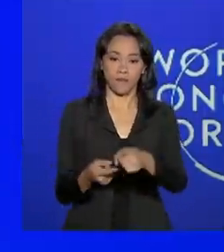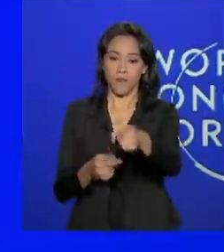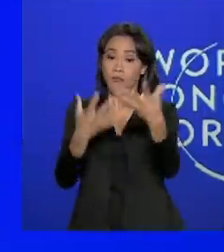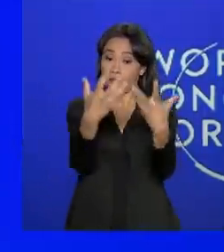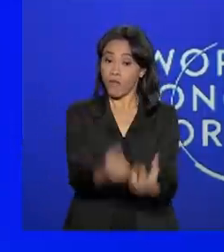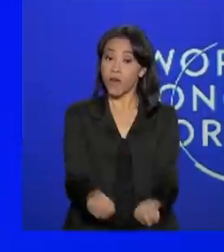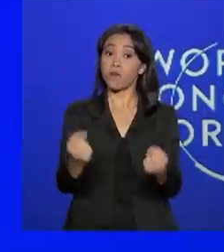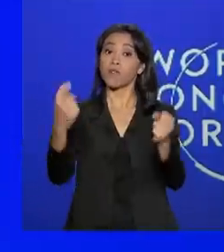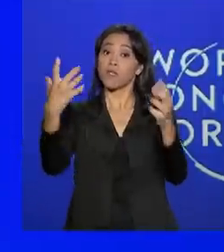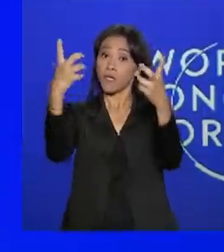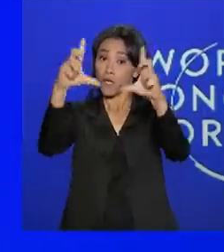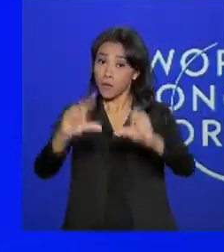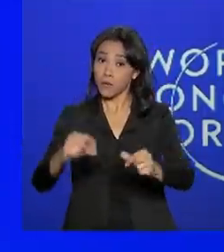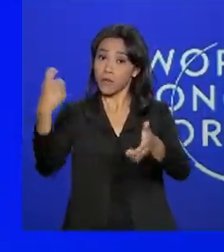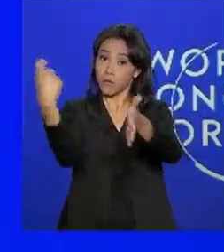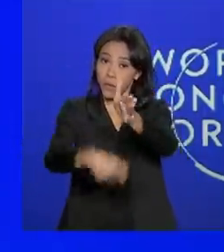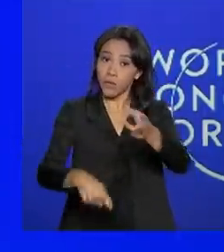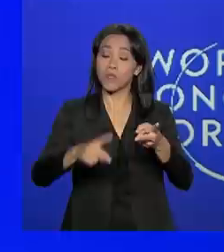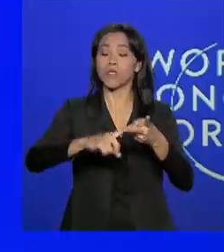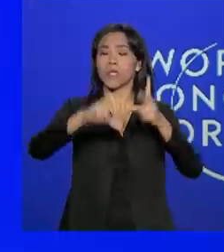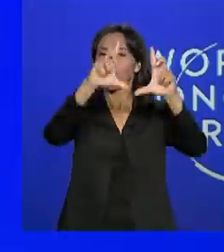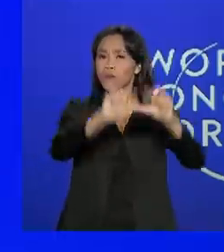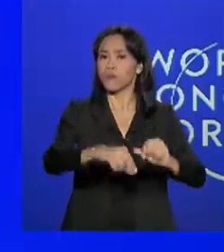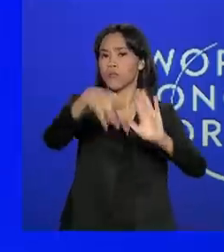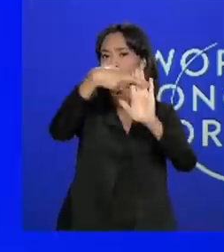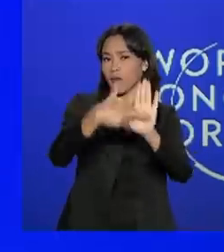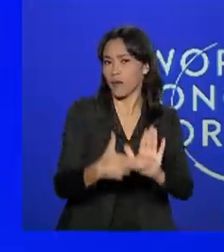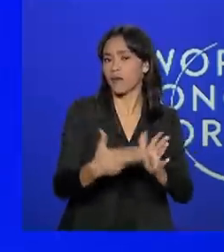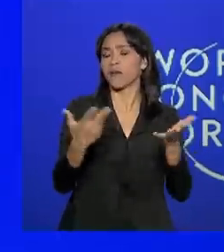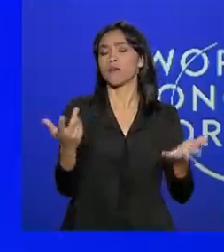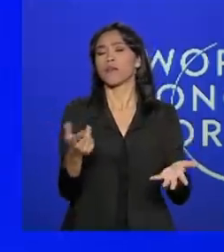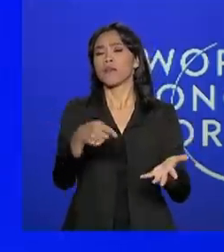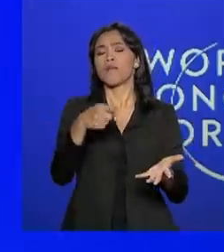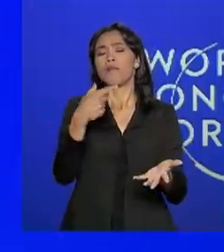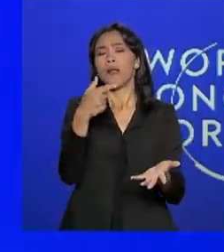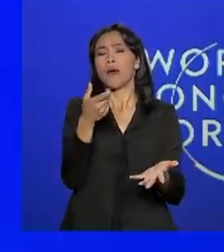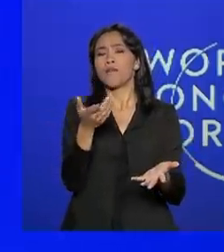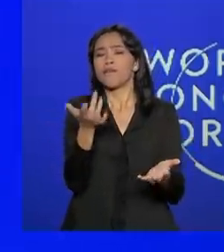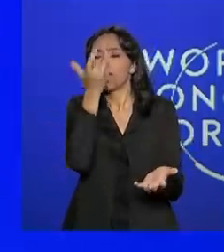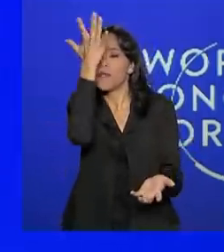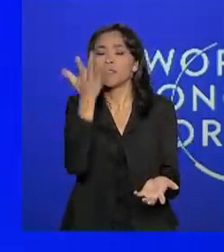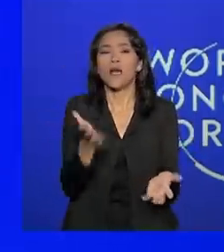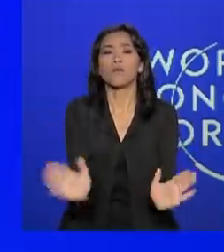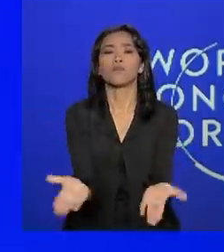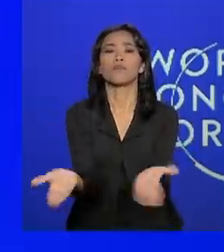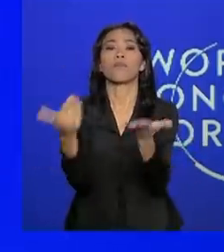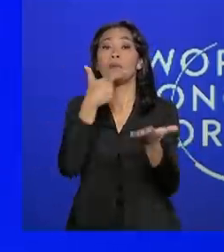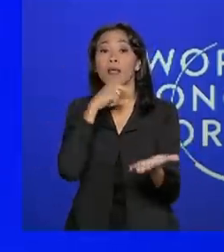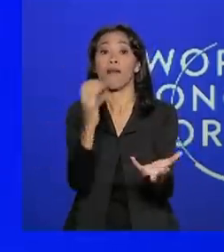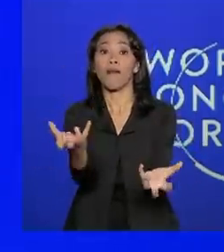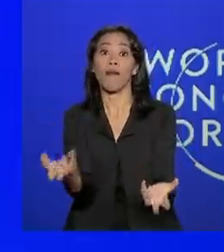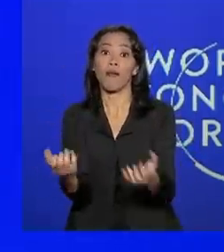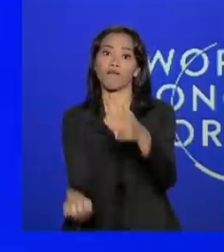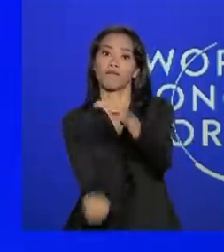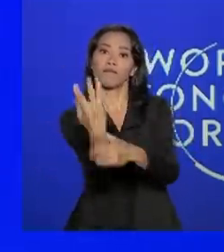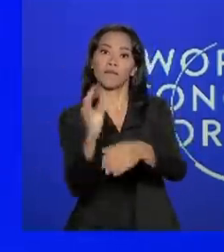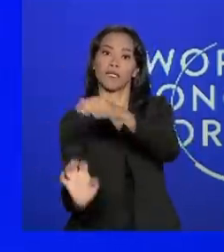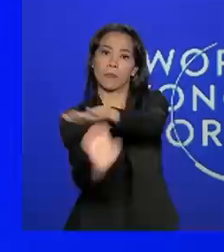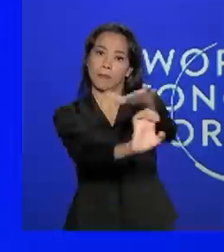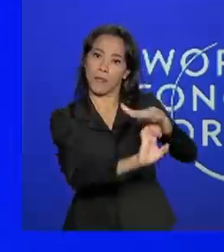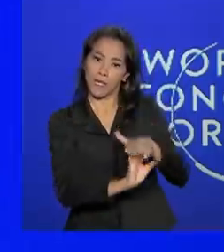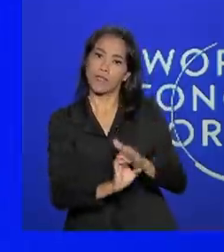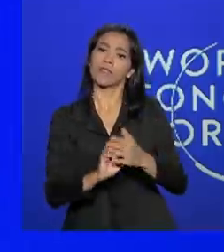simplificar as normas, facilitando a vida de quem deseja produzir e empreender, investir